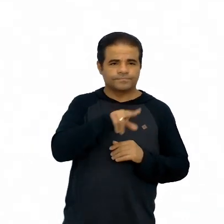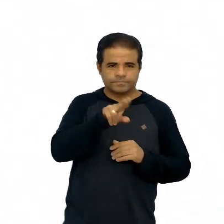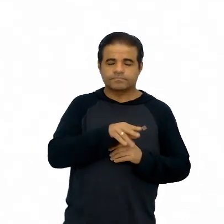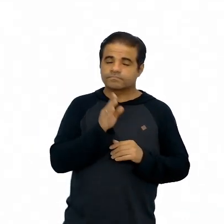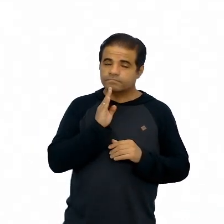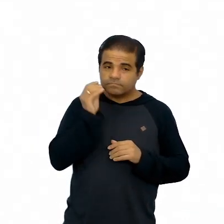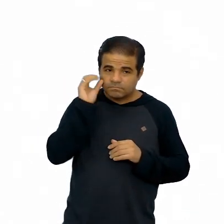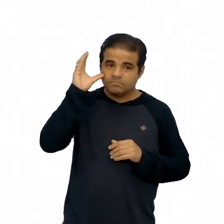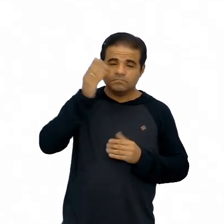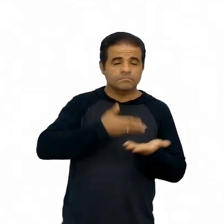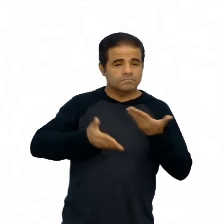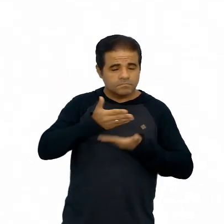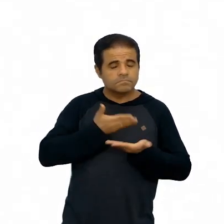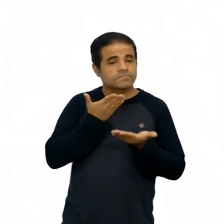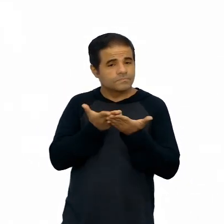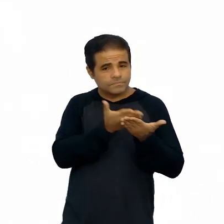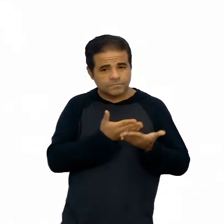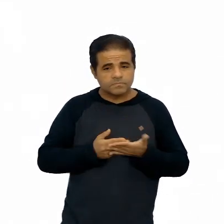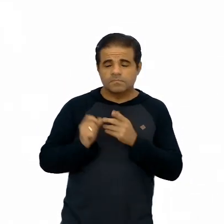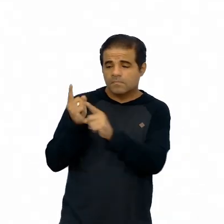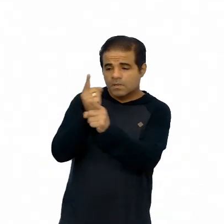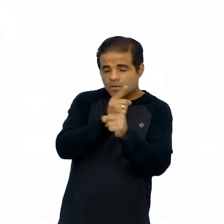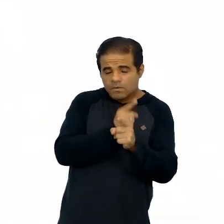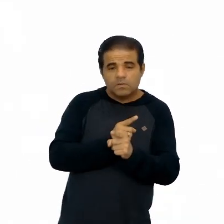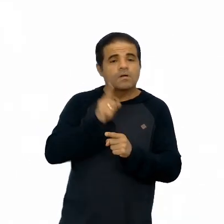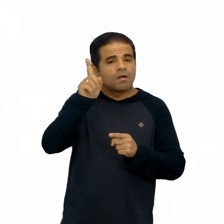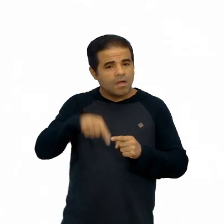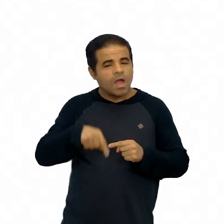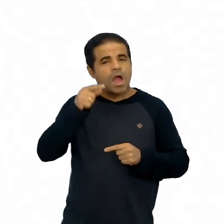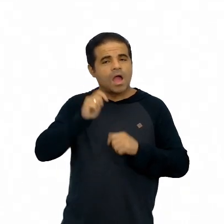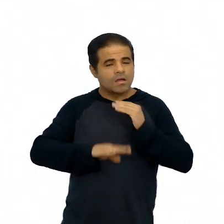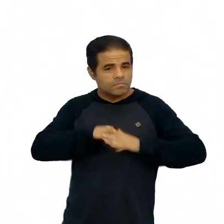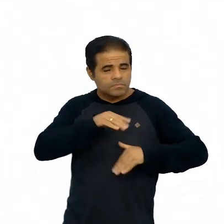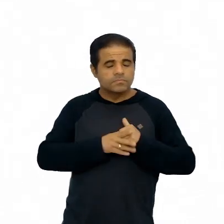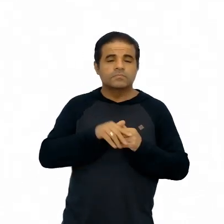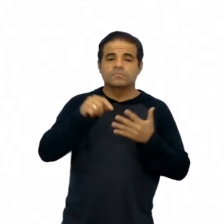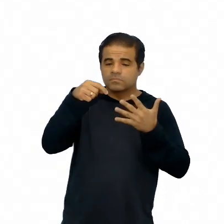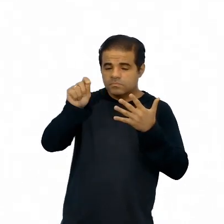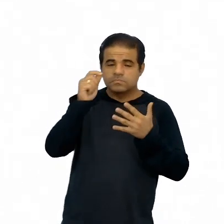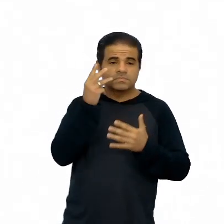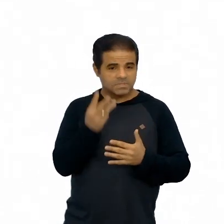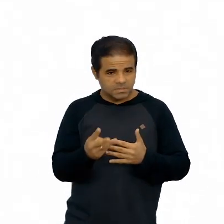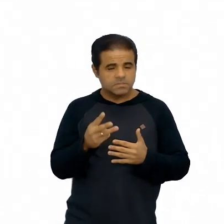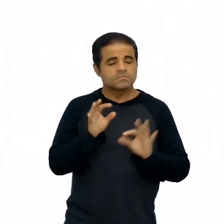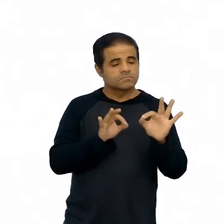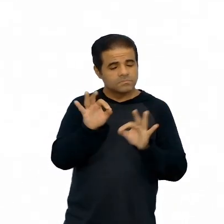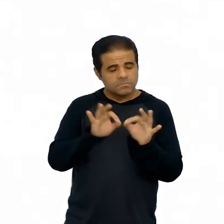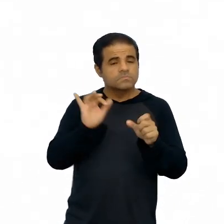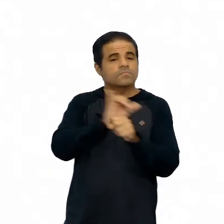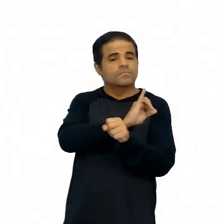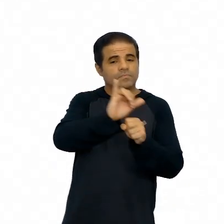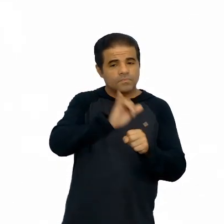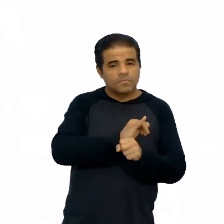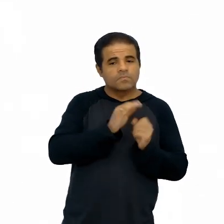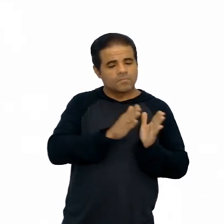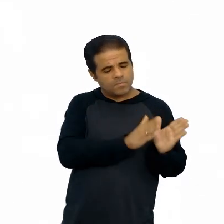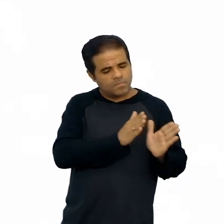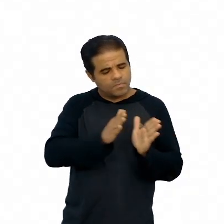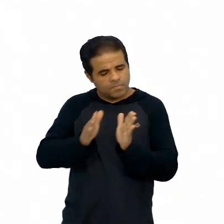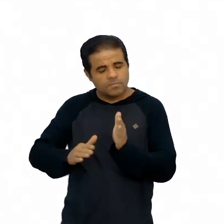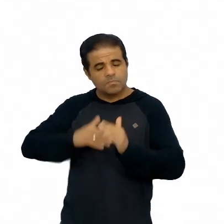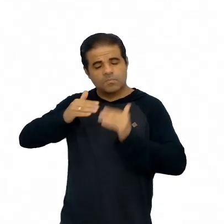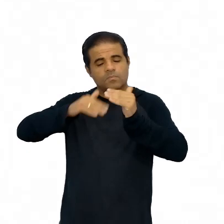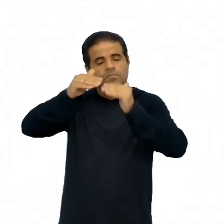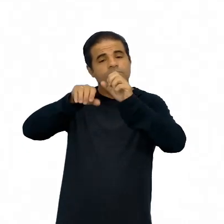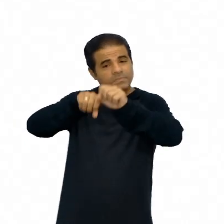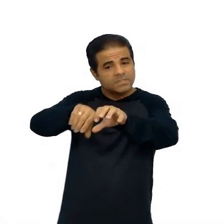conhecimento dos conteúdos e dos estudantes, identificados por meio da realização do item 3, elaboração da estratégia de sequência, a fim de que o